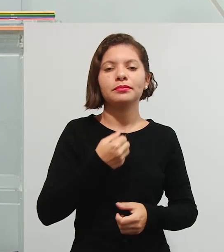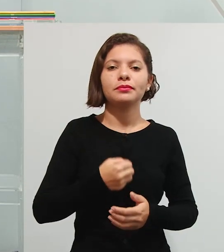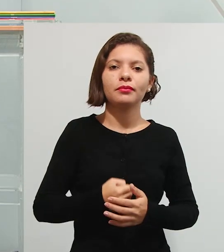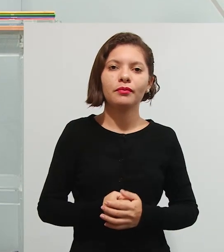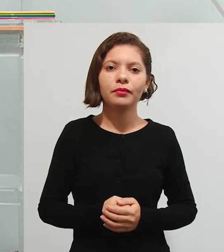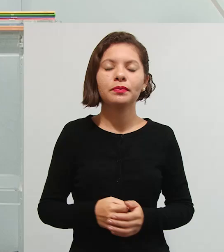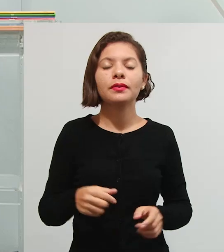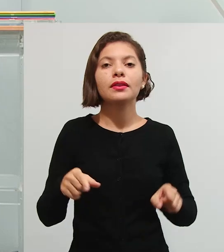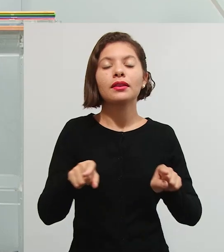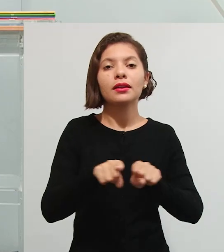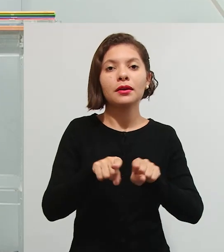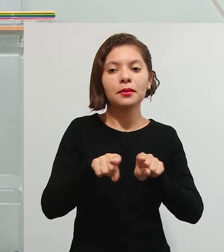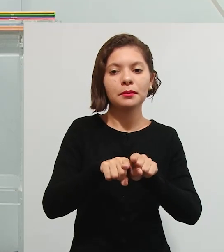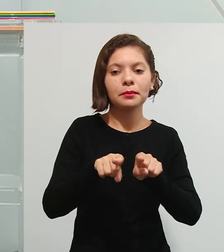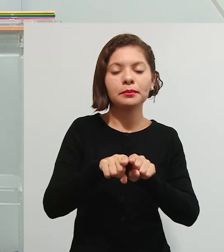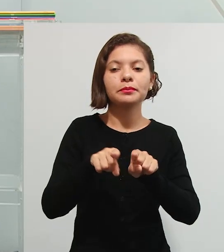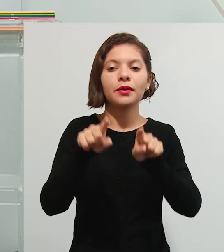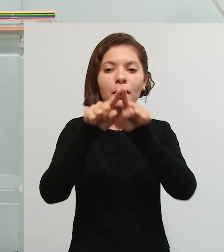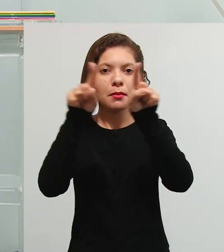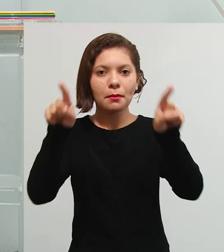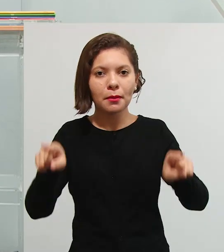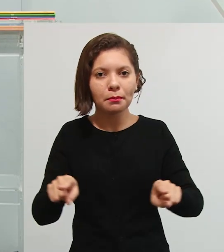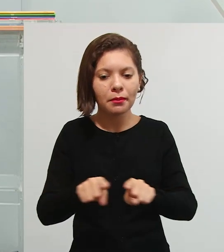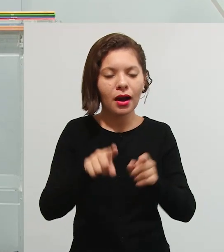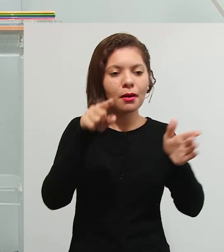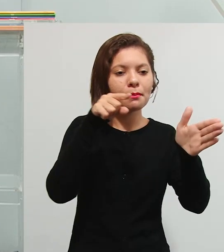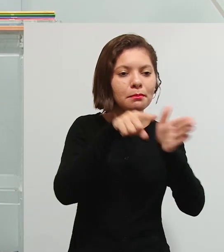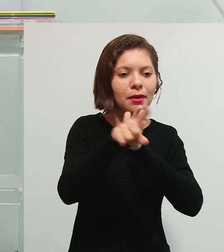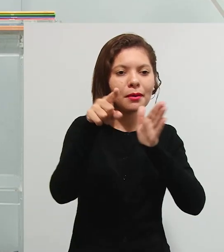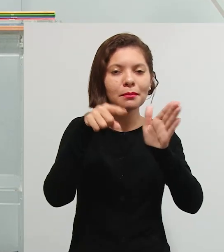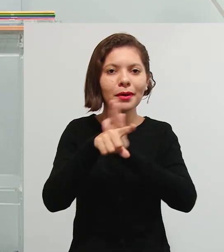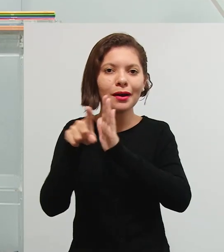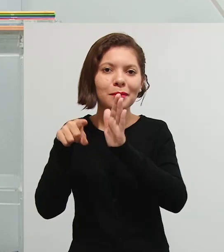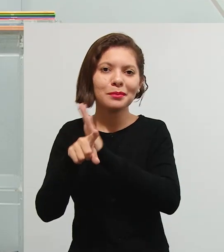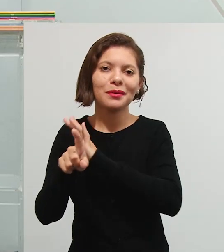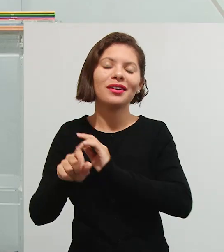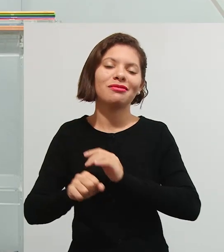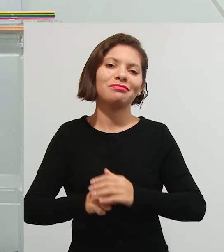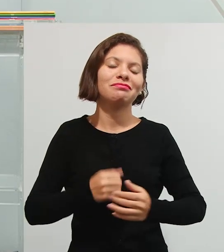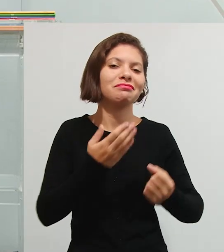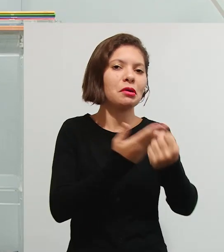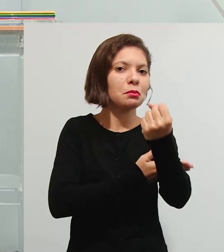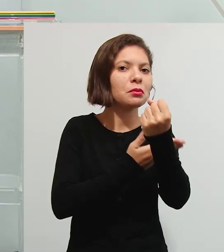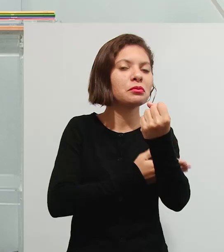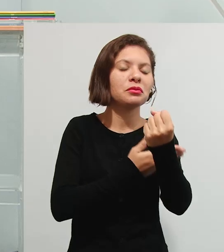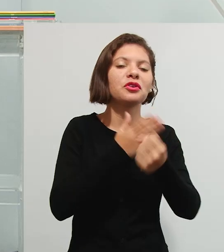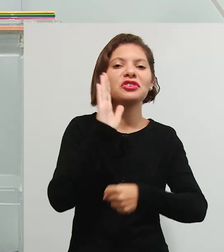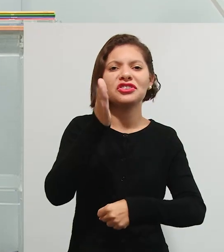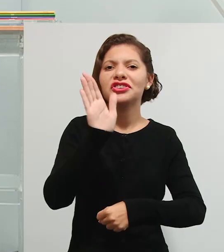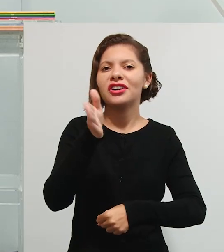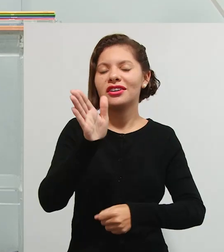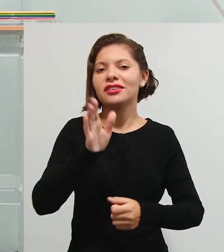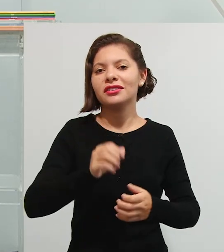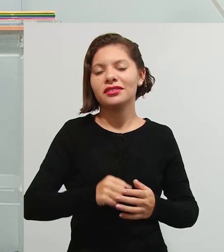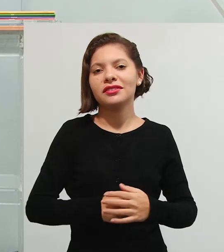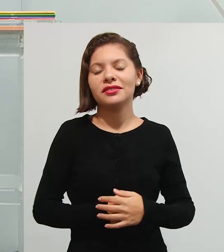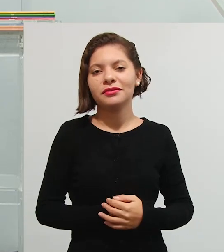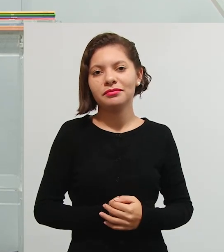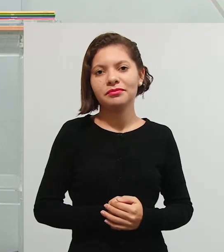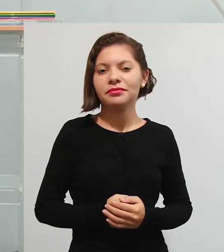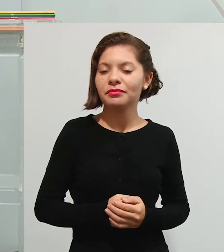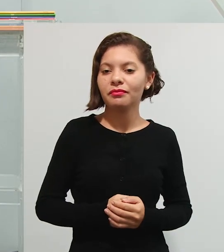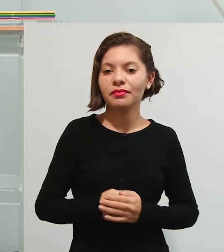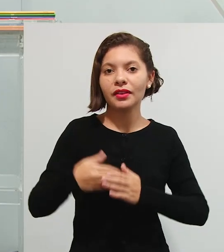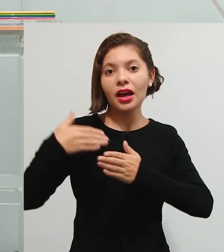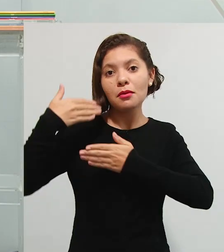observações, com os formulários, os questionários, com o registro do portfólio docente, e esse processo